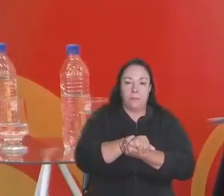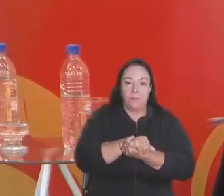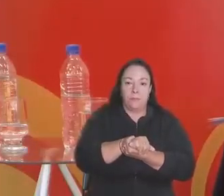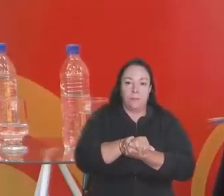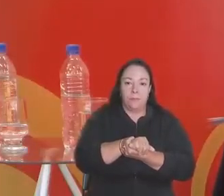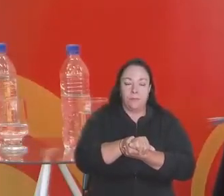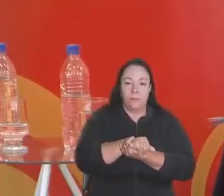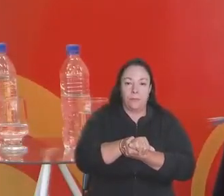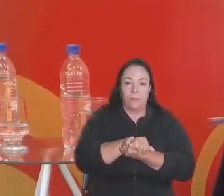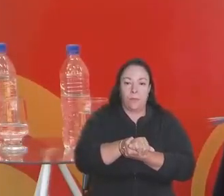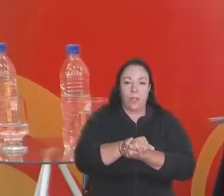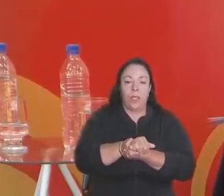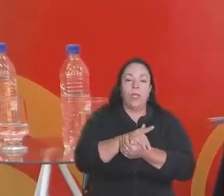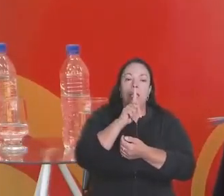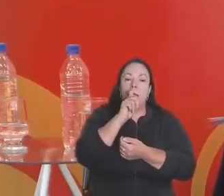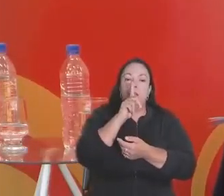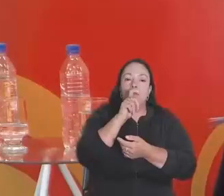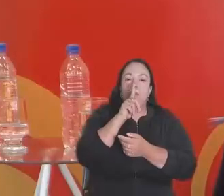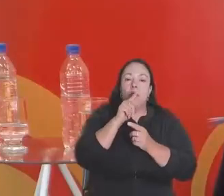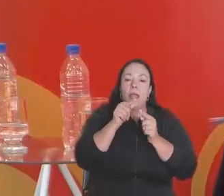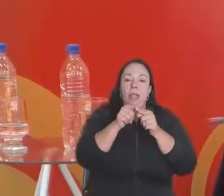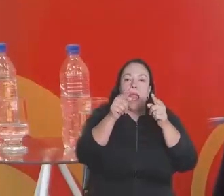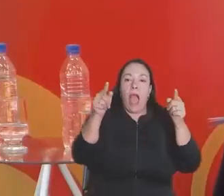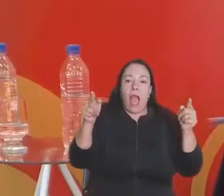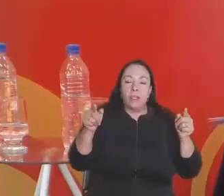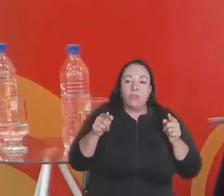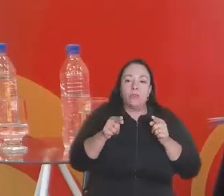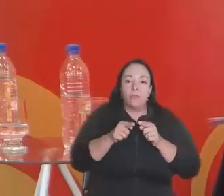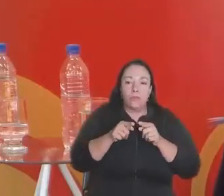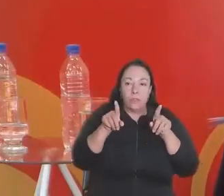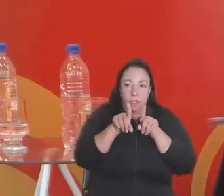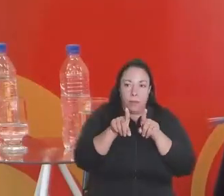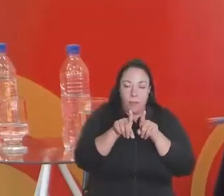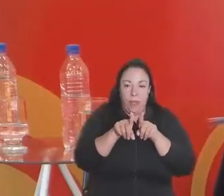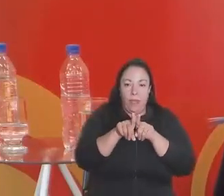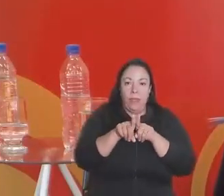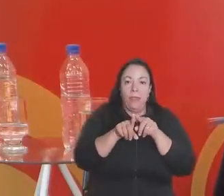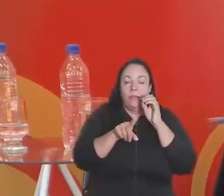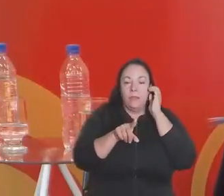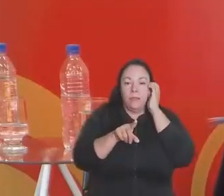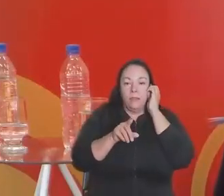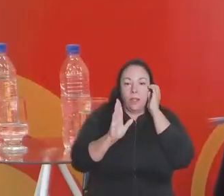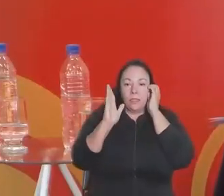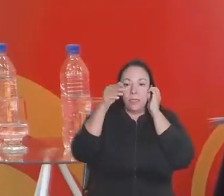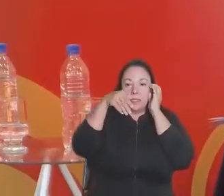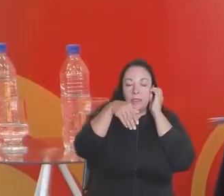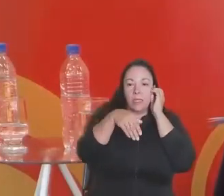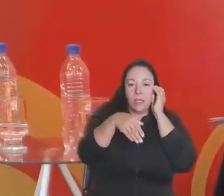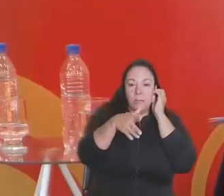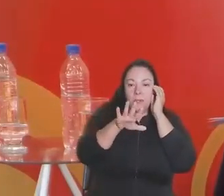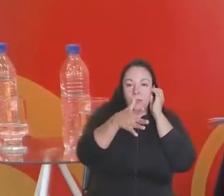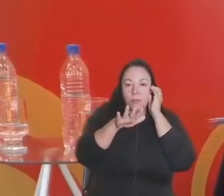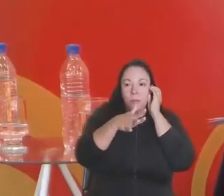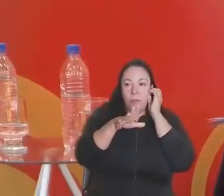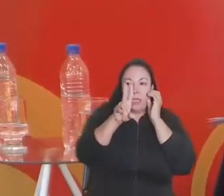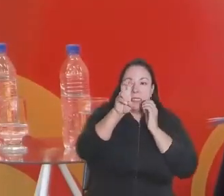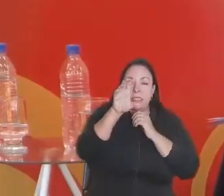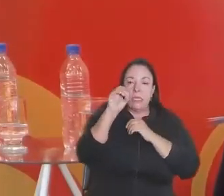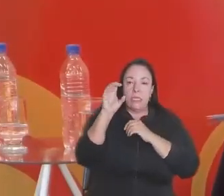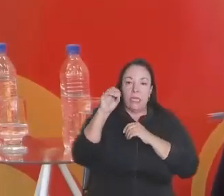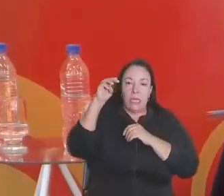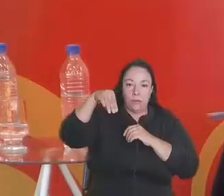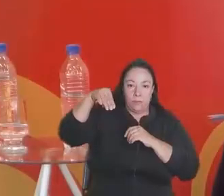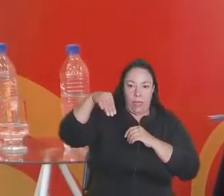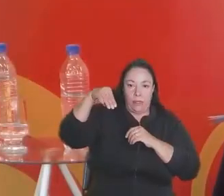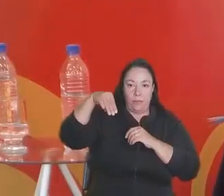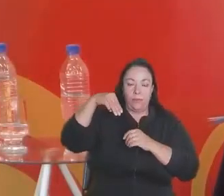um riacho também que desaguava no rio Cuiabá. Nós entramos num local, assim, mais ou menos uns 500 metros, isso não é mentira de pescador,